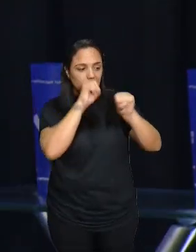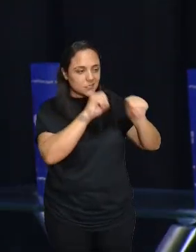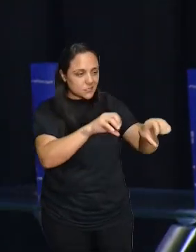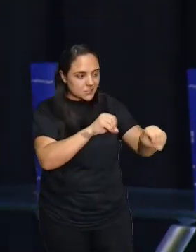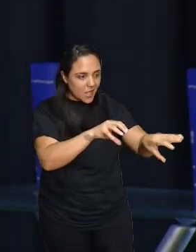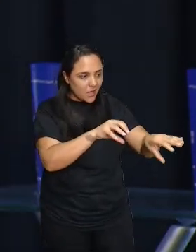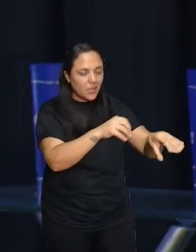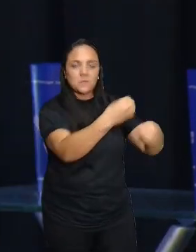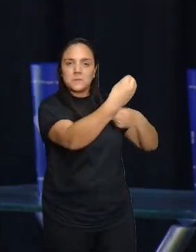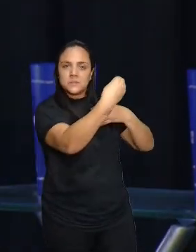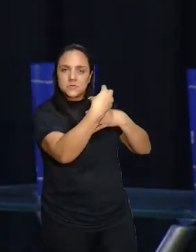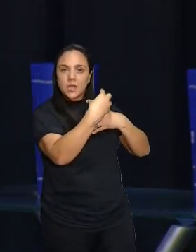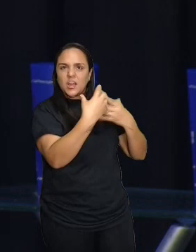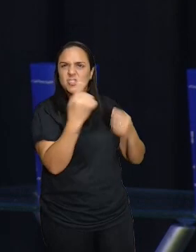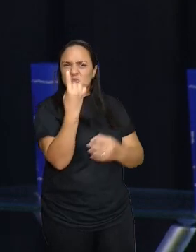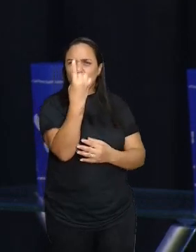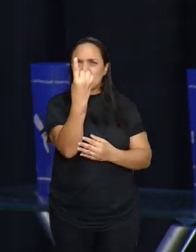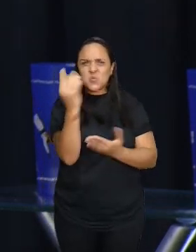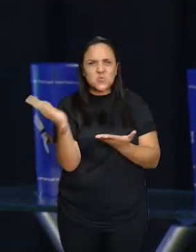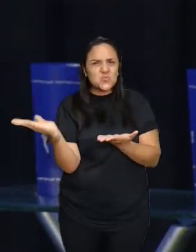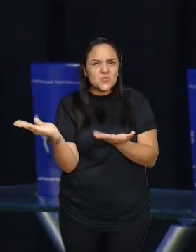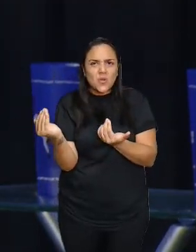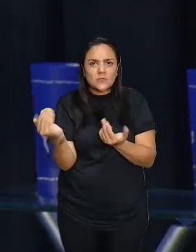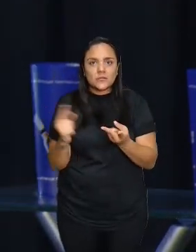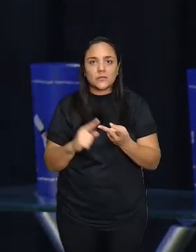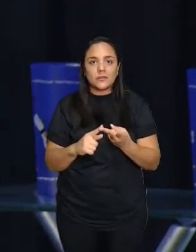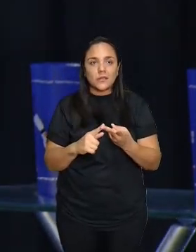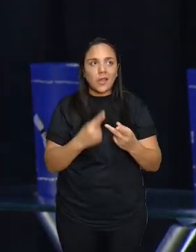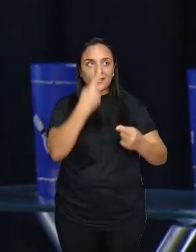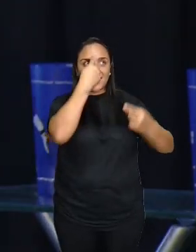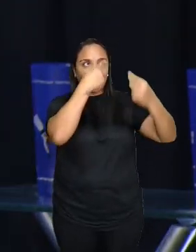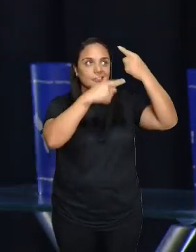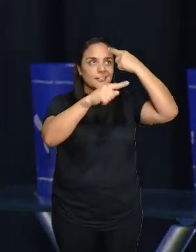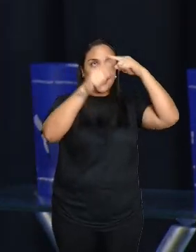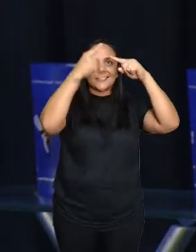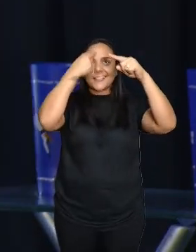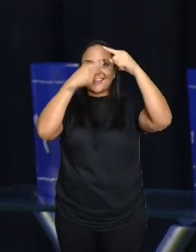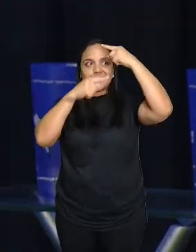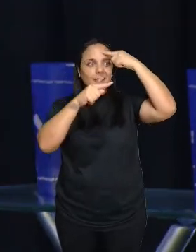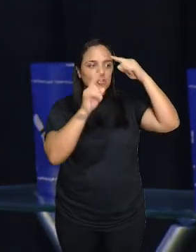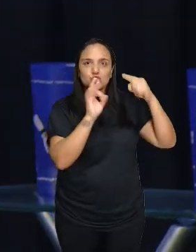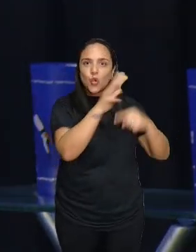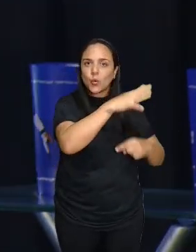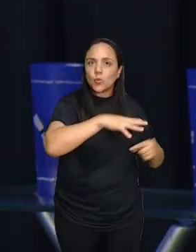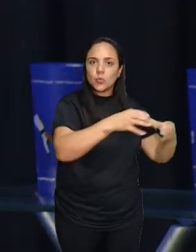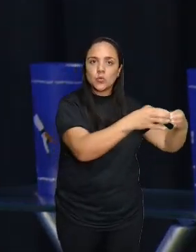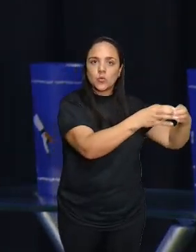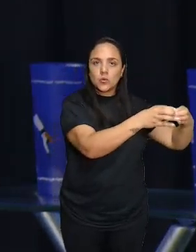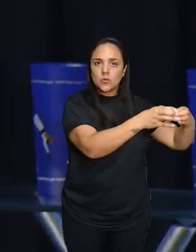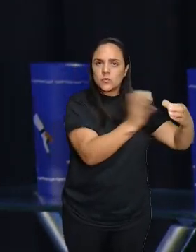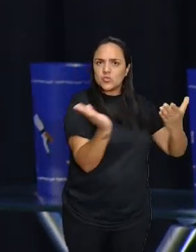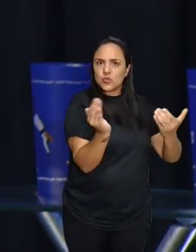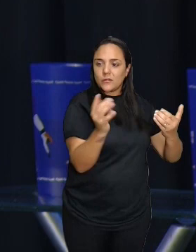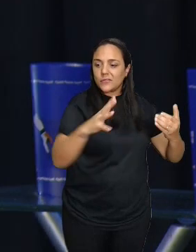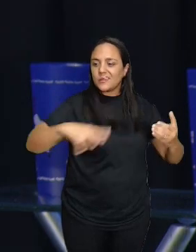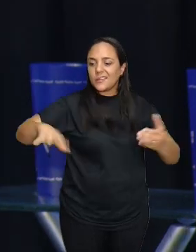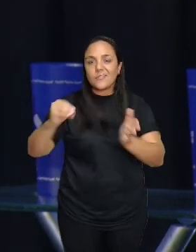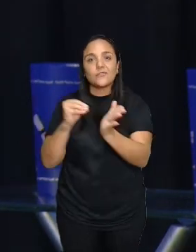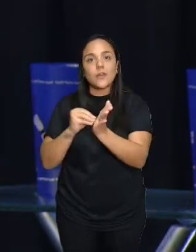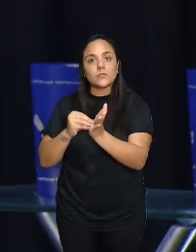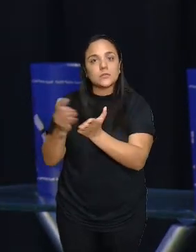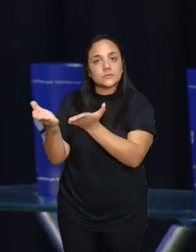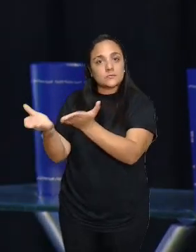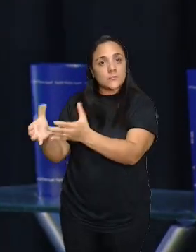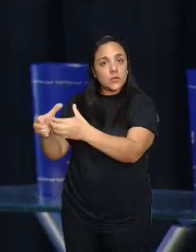tiver só o jovem com tecnologia, aí ele vai ficar criando tecnologia só para o jovem, e a gente acaba tendo os mais